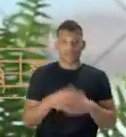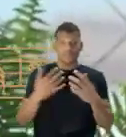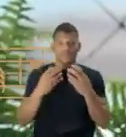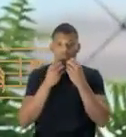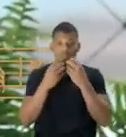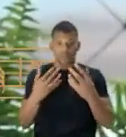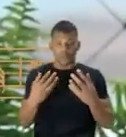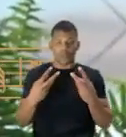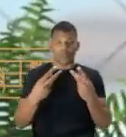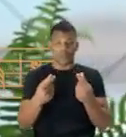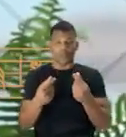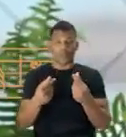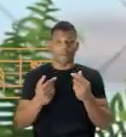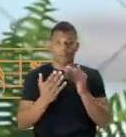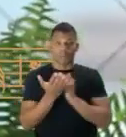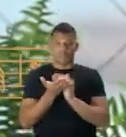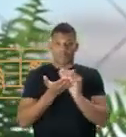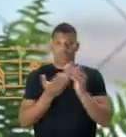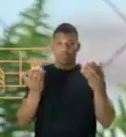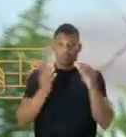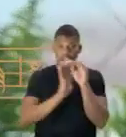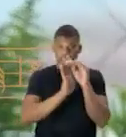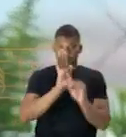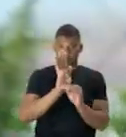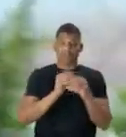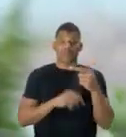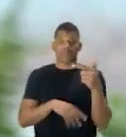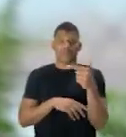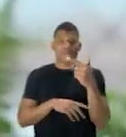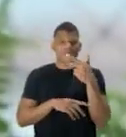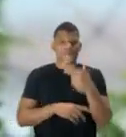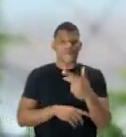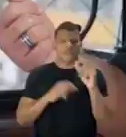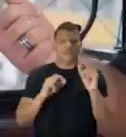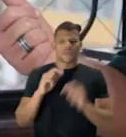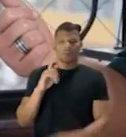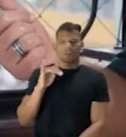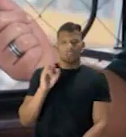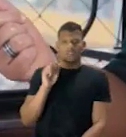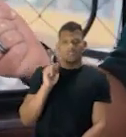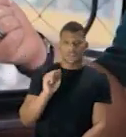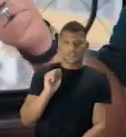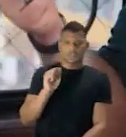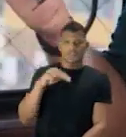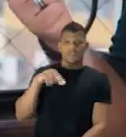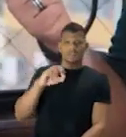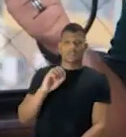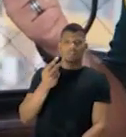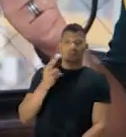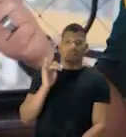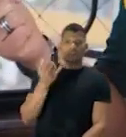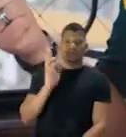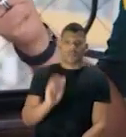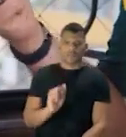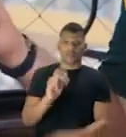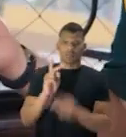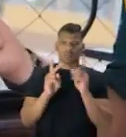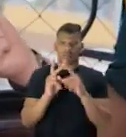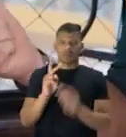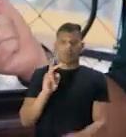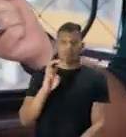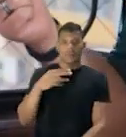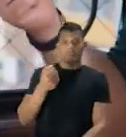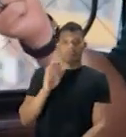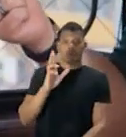Bom demais. Começar esse segundo programa com Giza Nogueira, Mauro Duarte, Mauro Duarte e